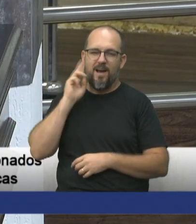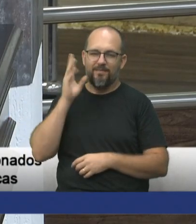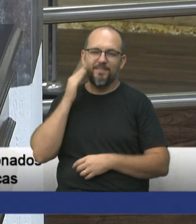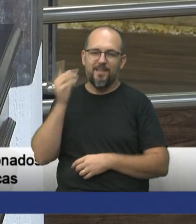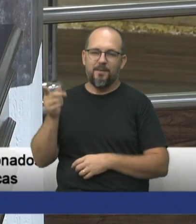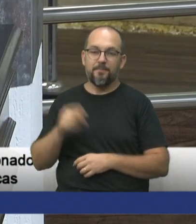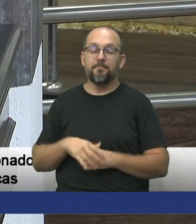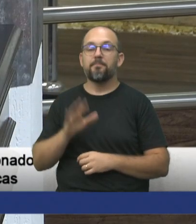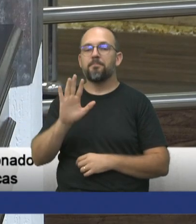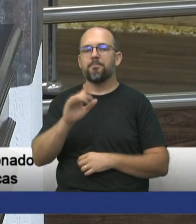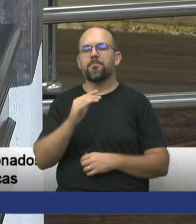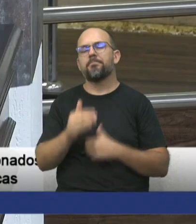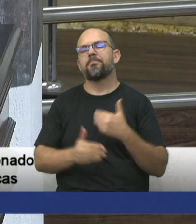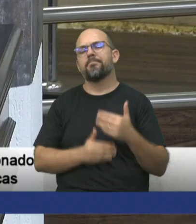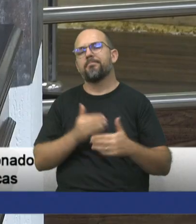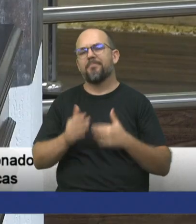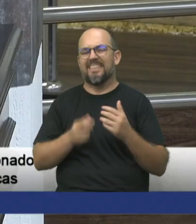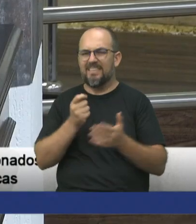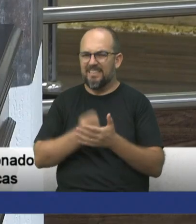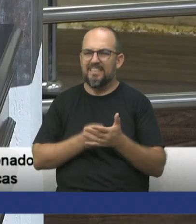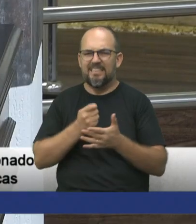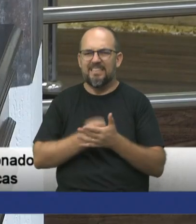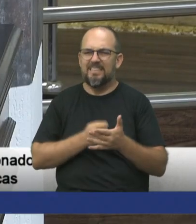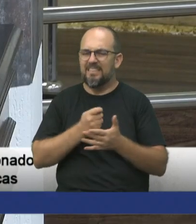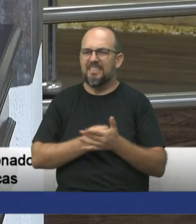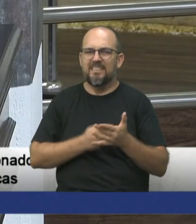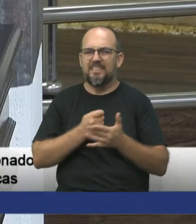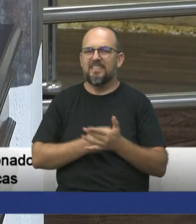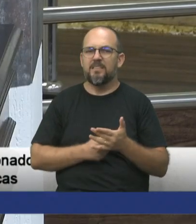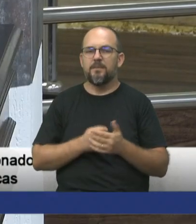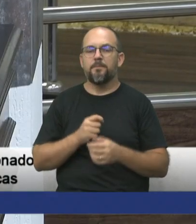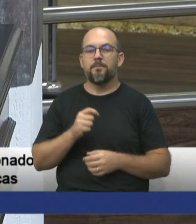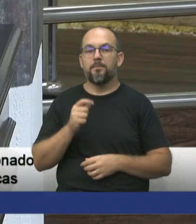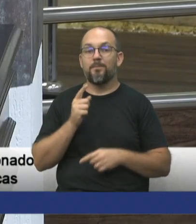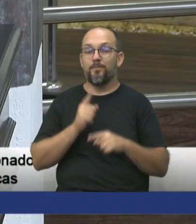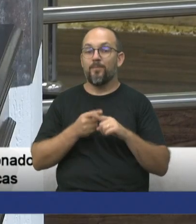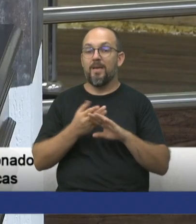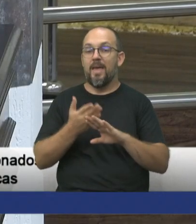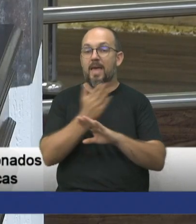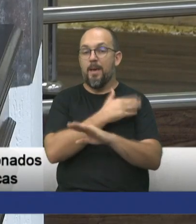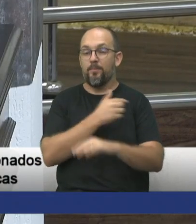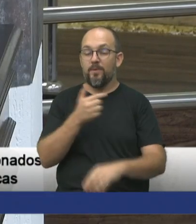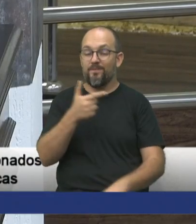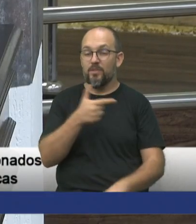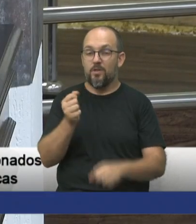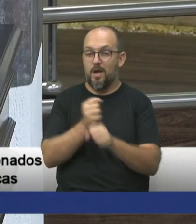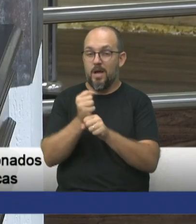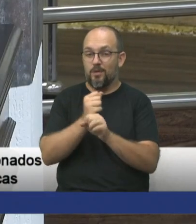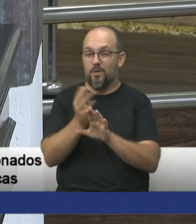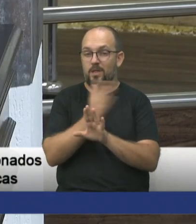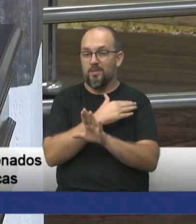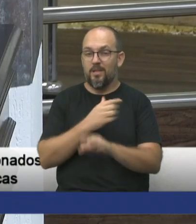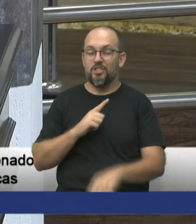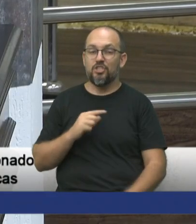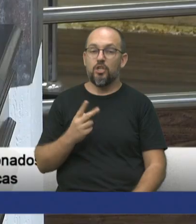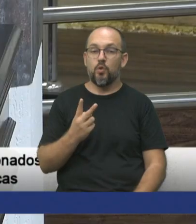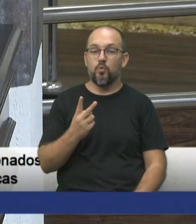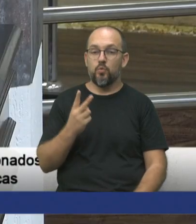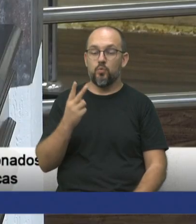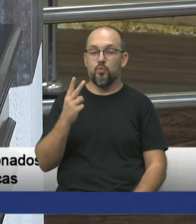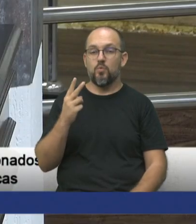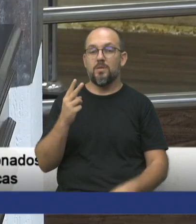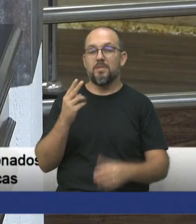com muita luta, não correndo, porque na nossa época, 22 anos atrás, a gente tinha 2 terapias nessa